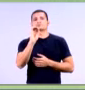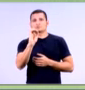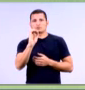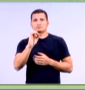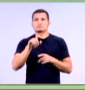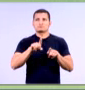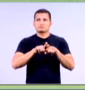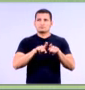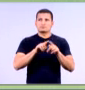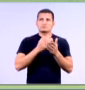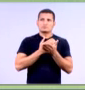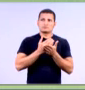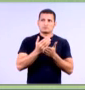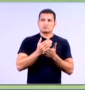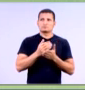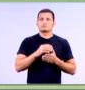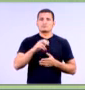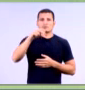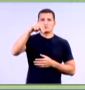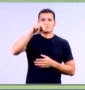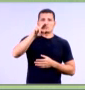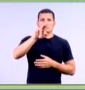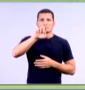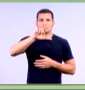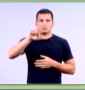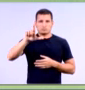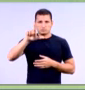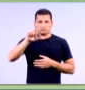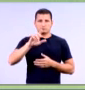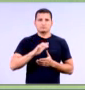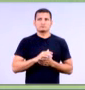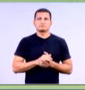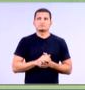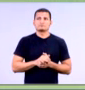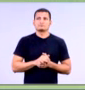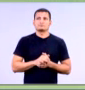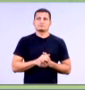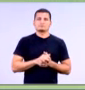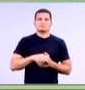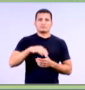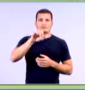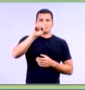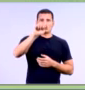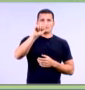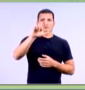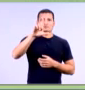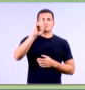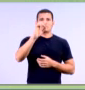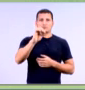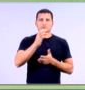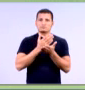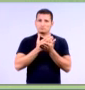não é isso, ele inicializa com null, tá, gente? Só para deixar claro. E o saldo, ele inicializa com 0,